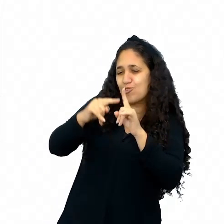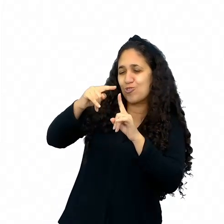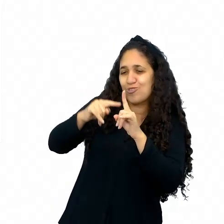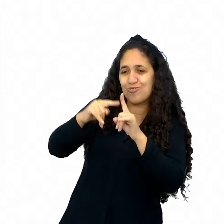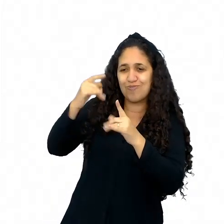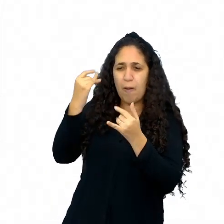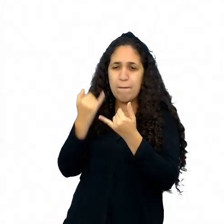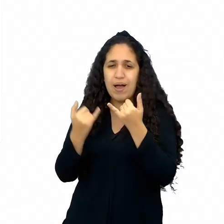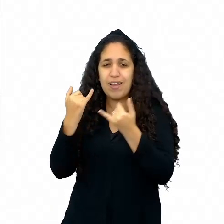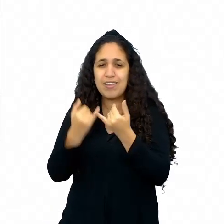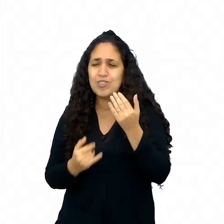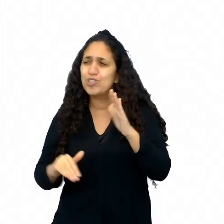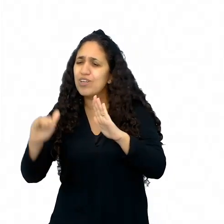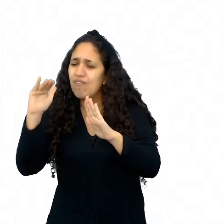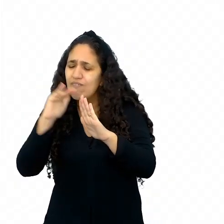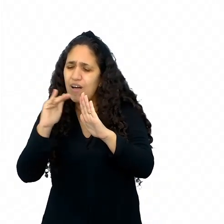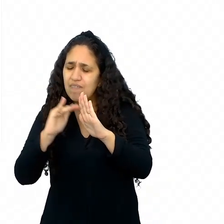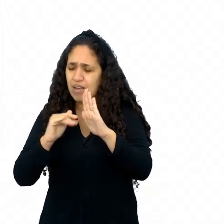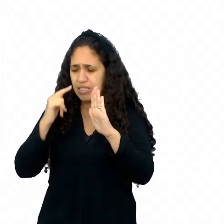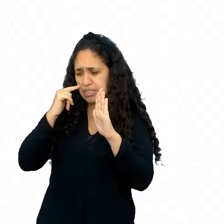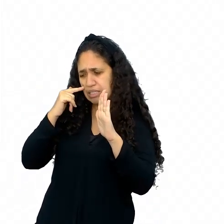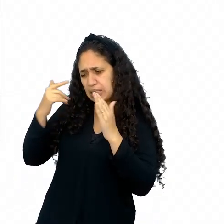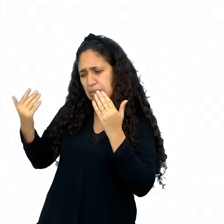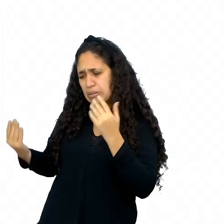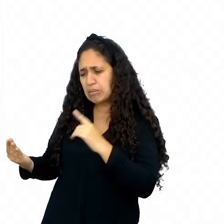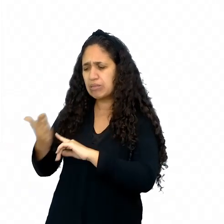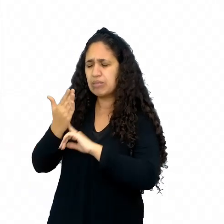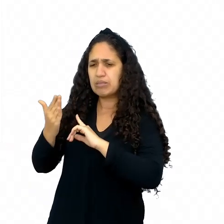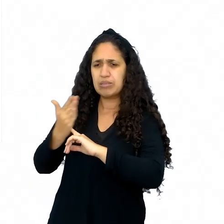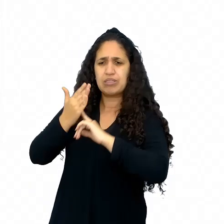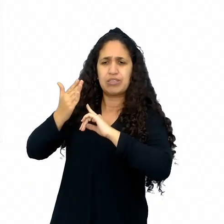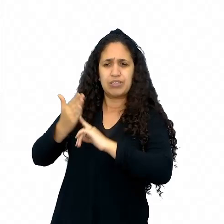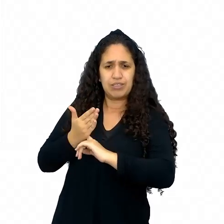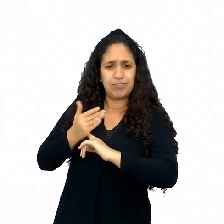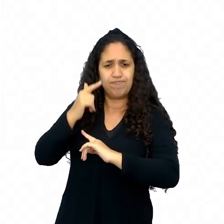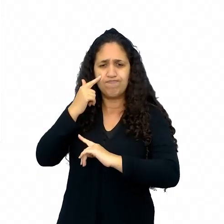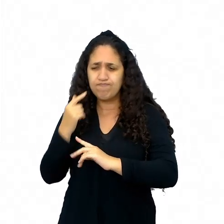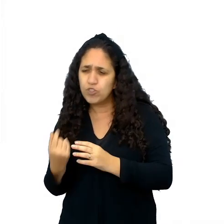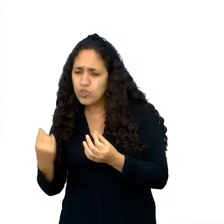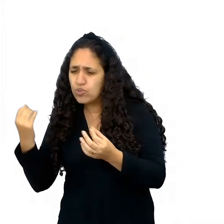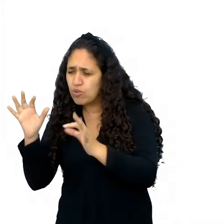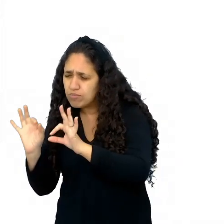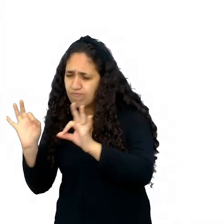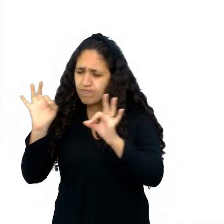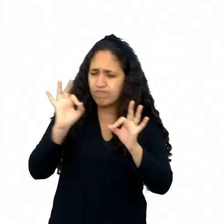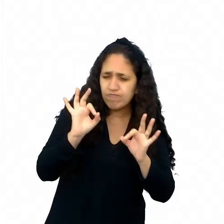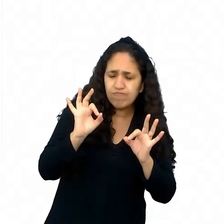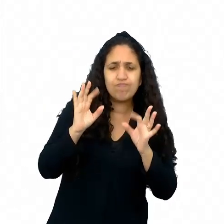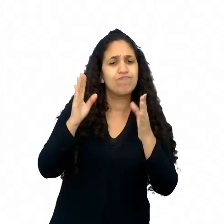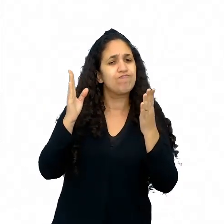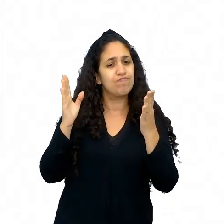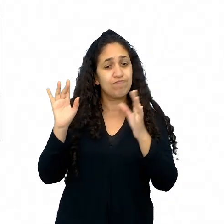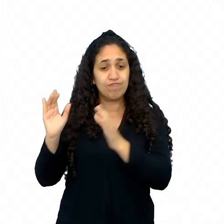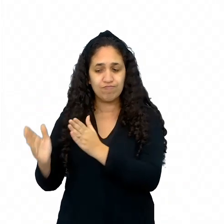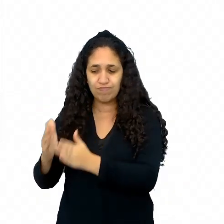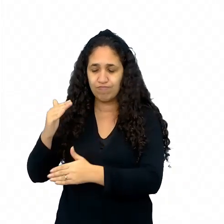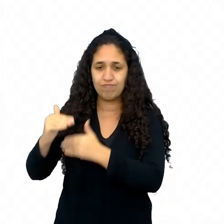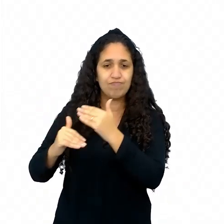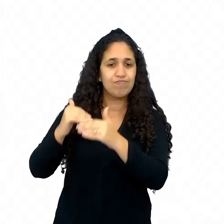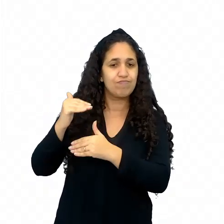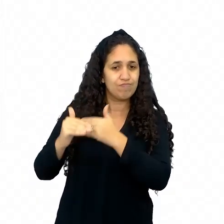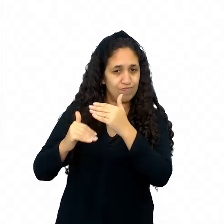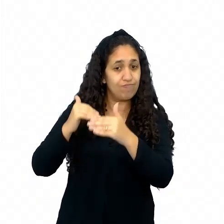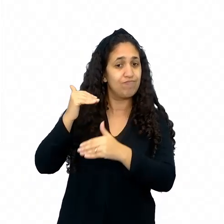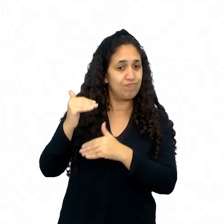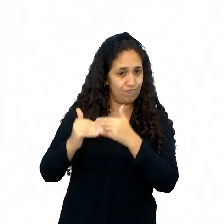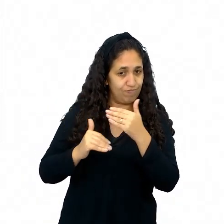como fatores que podem nos auxiliar nesse monitoramento, nesse acompanhamento do processo de desenvolvimento